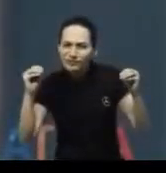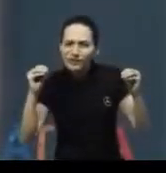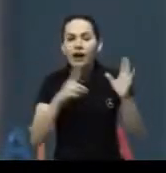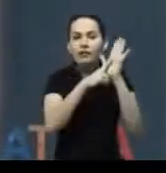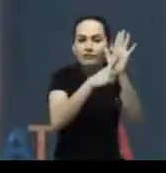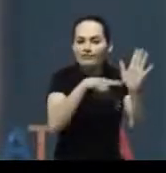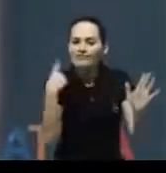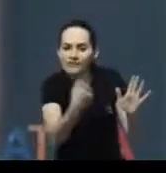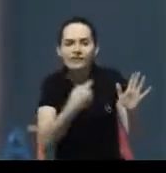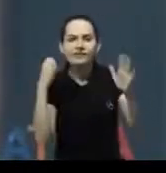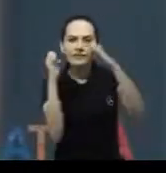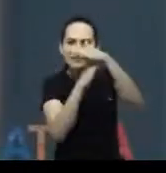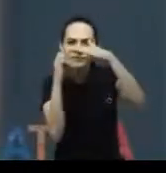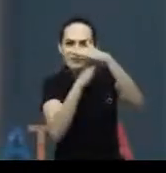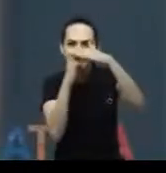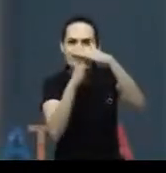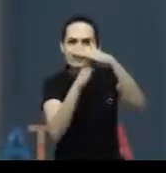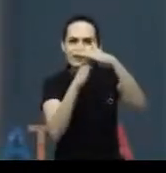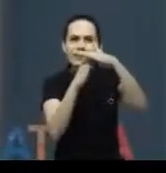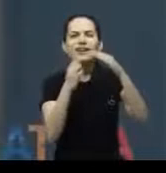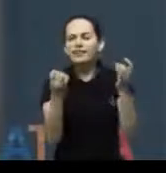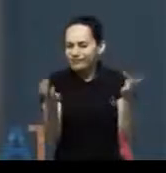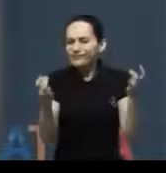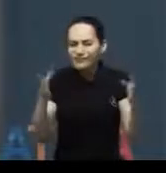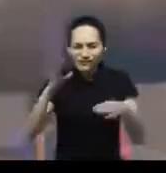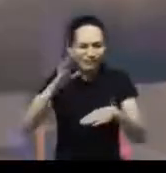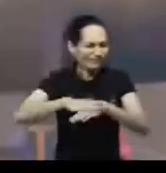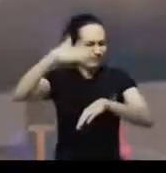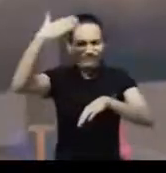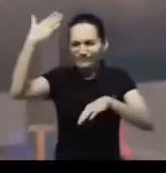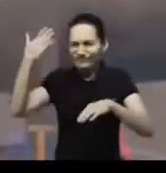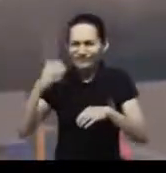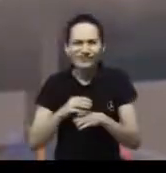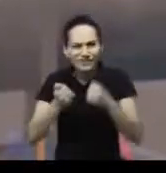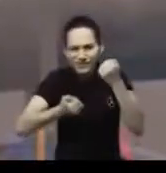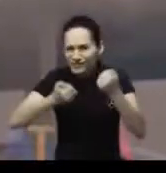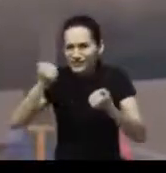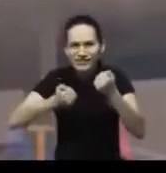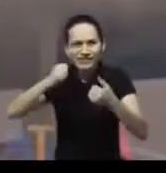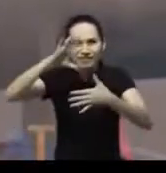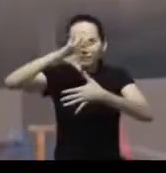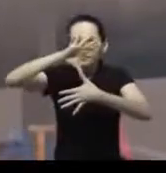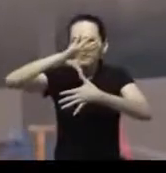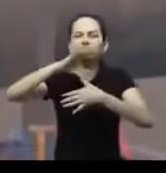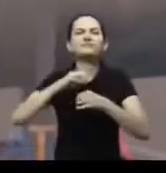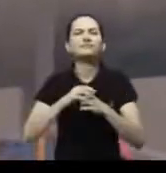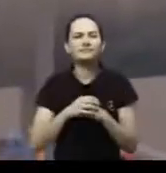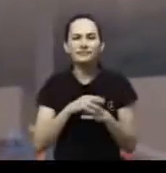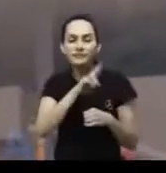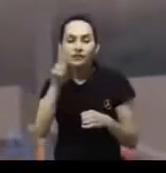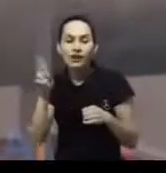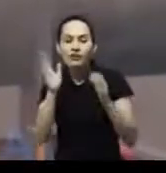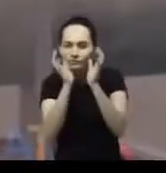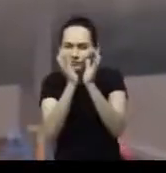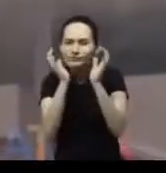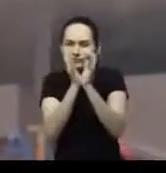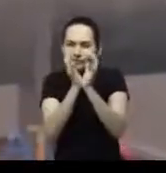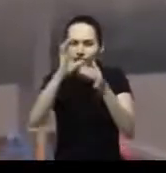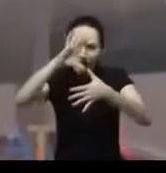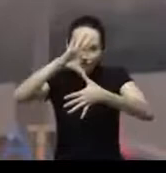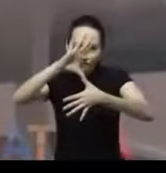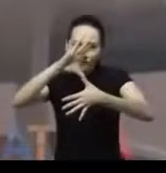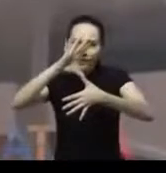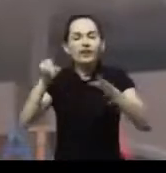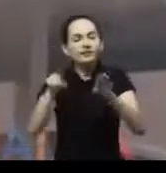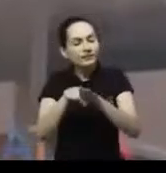nossa empresa como a maior exportadora de veículos comerciais da América Latina em nome de todo o time da da e Latina um dos